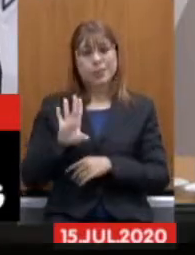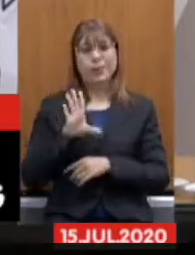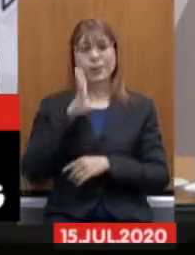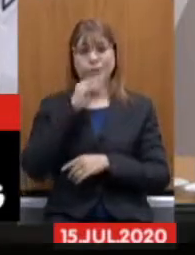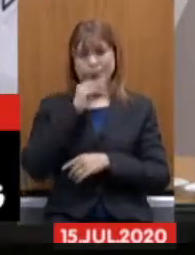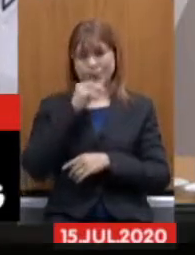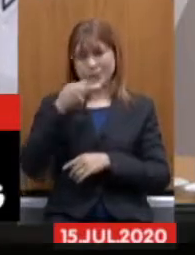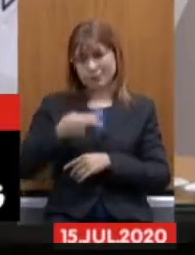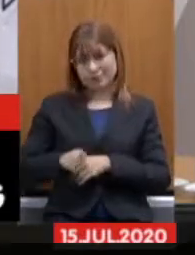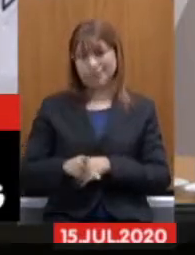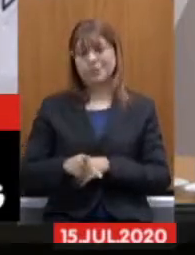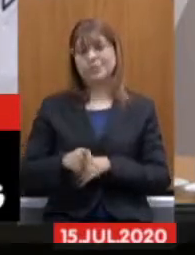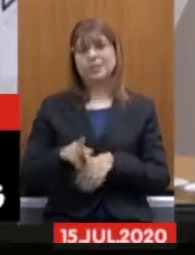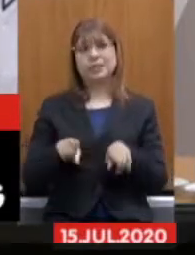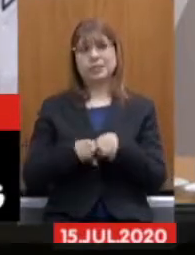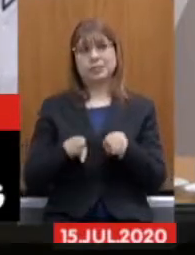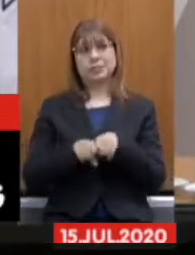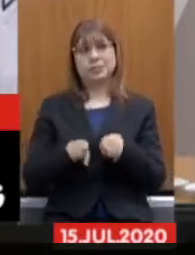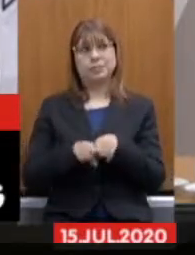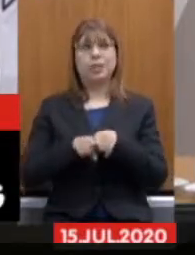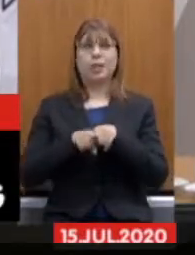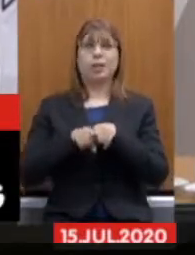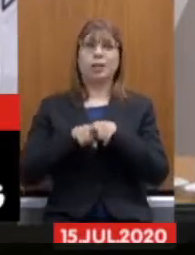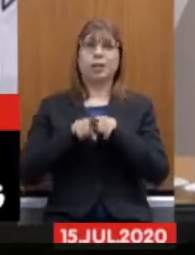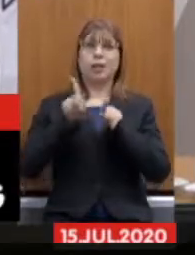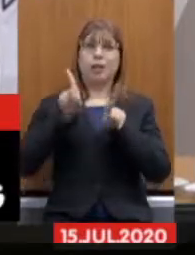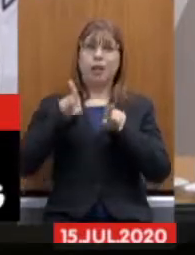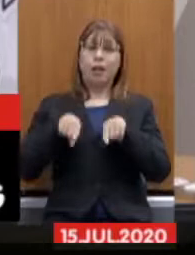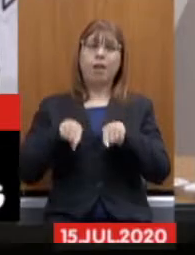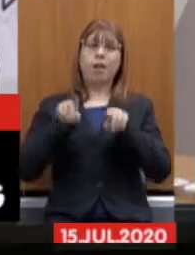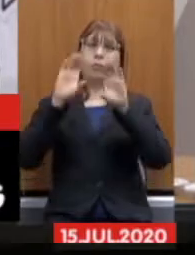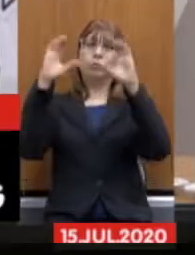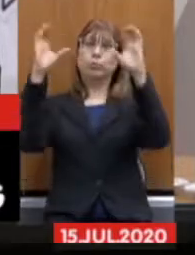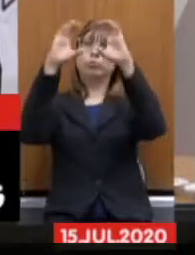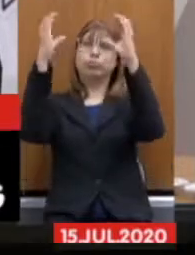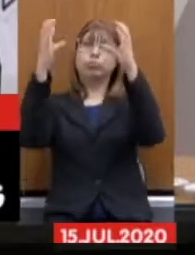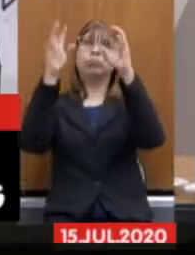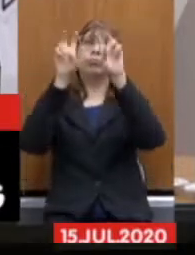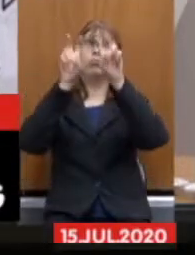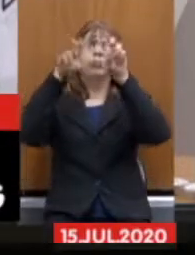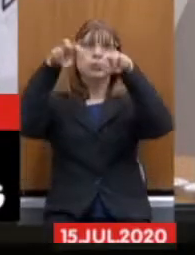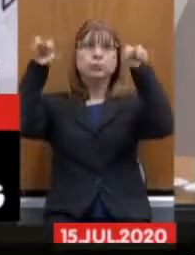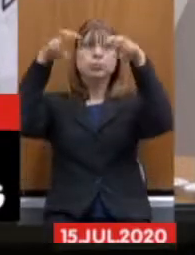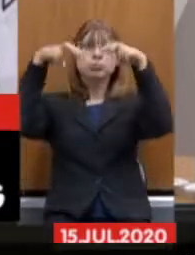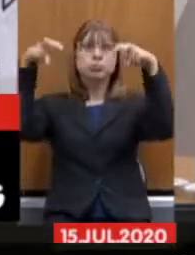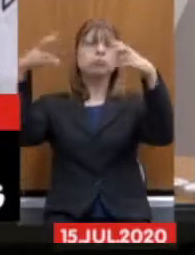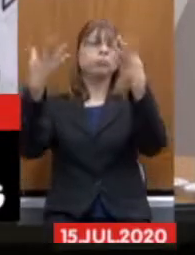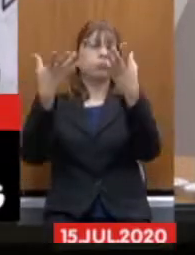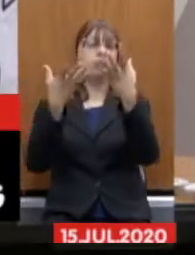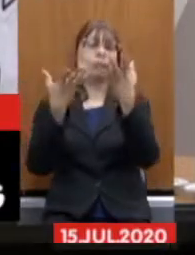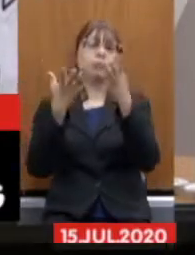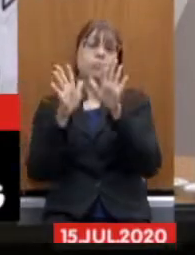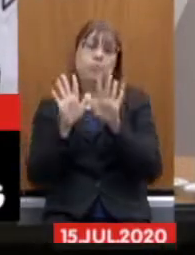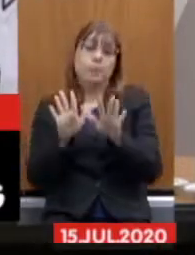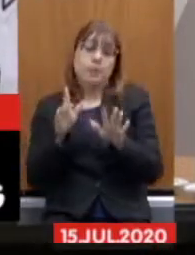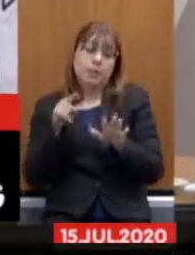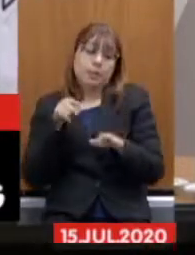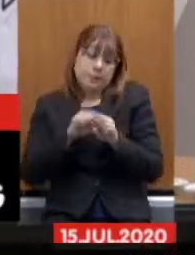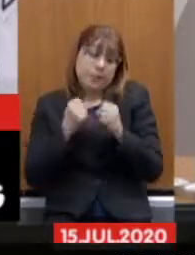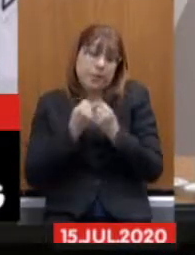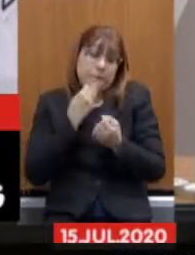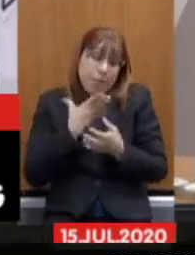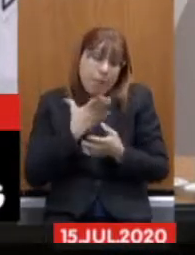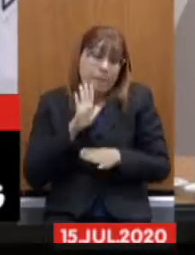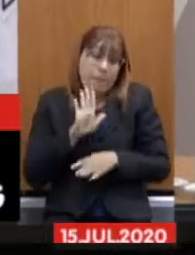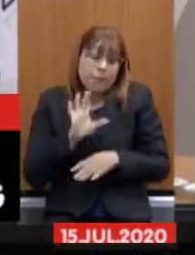a o acesso às galerias né então esse seminário é bom foi um avanço mas ele não supre